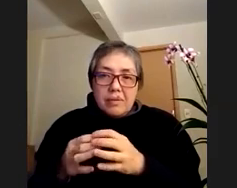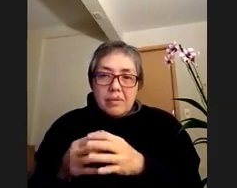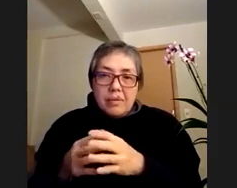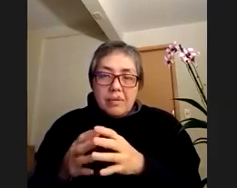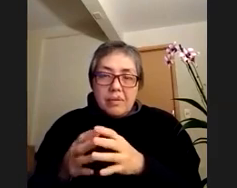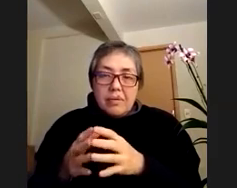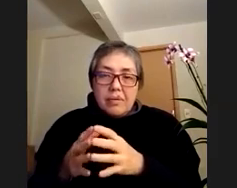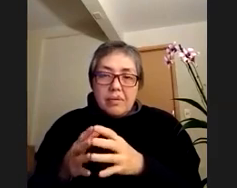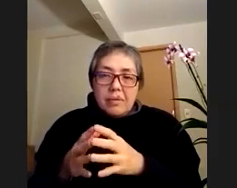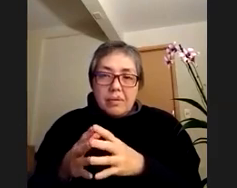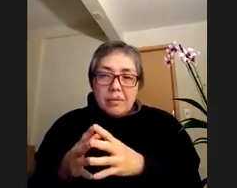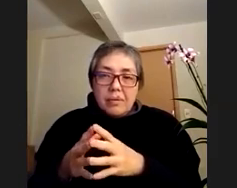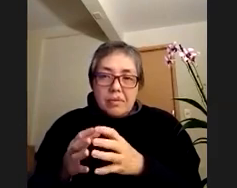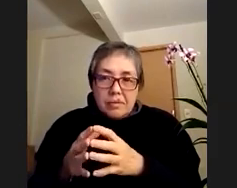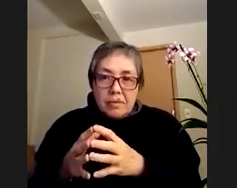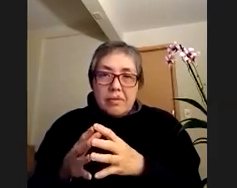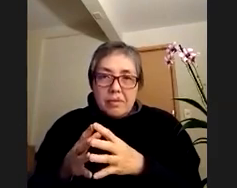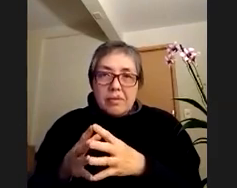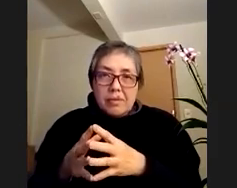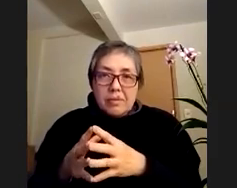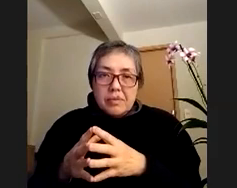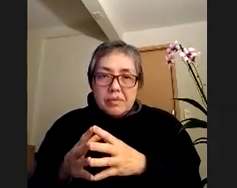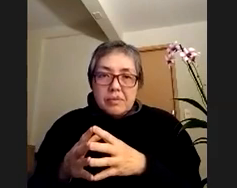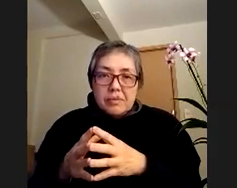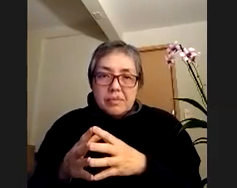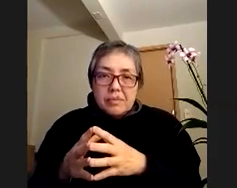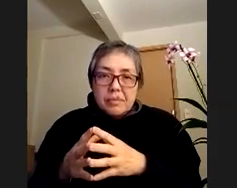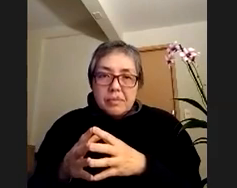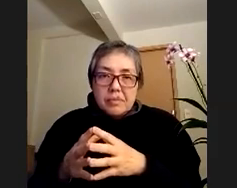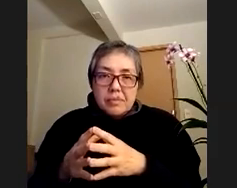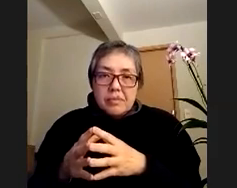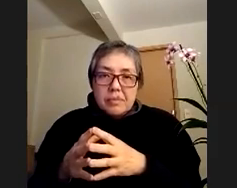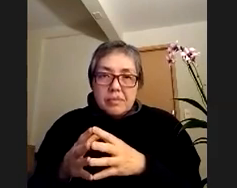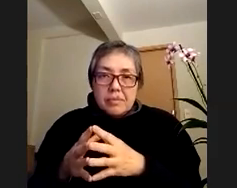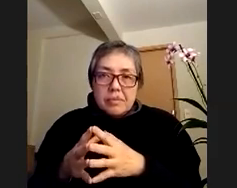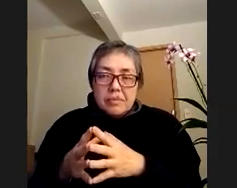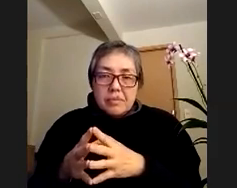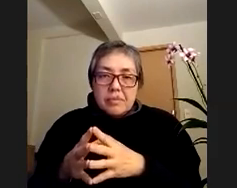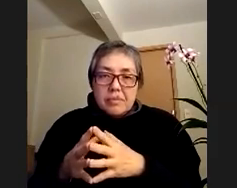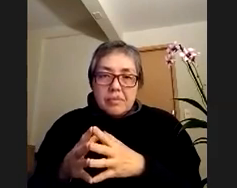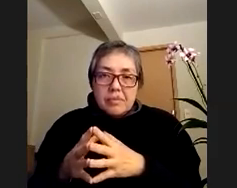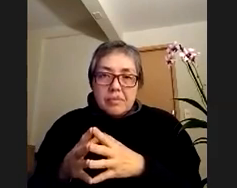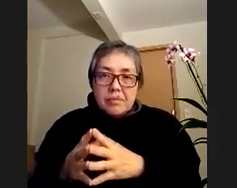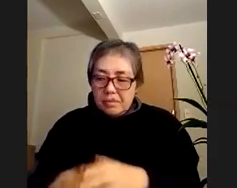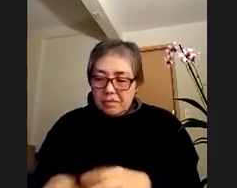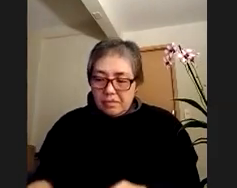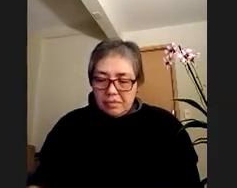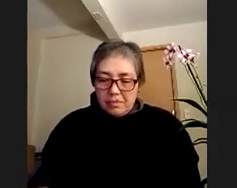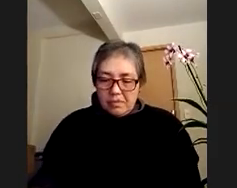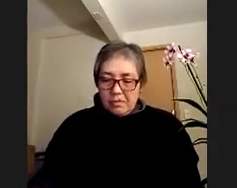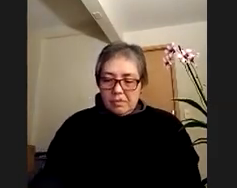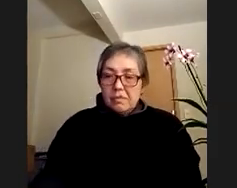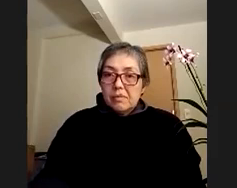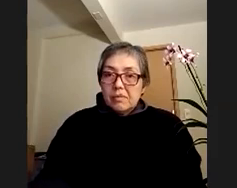voltemos ao trabalho tão rapidamente? Porque, de fato, é o trabalho que gera riqueza, que é o trabalho que gera valor, né? Mas ele não é socialmente